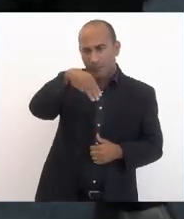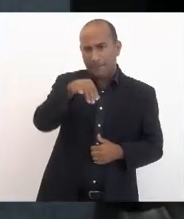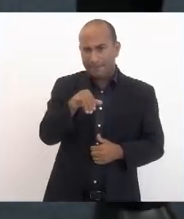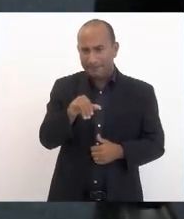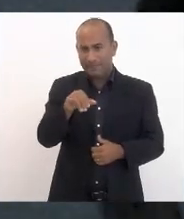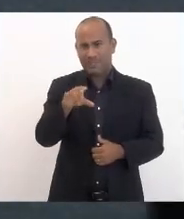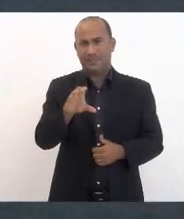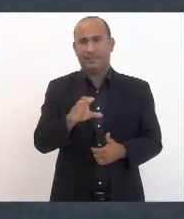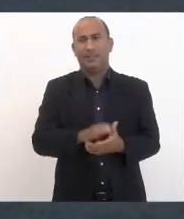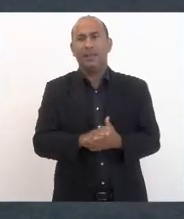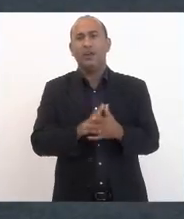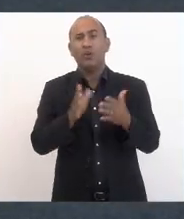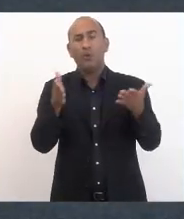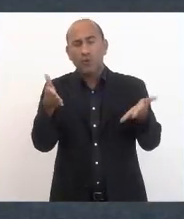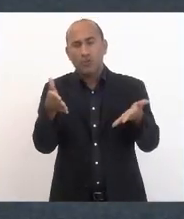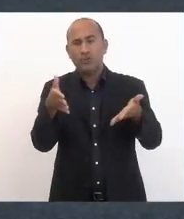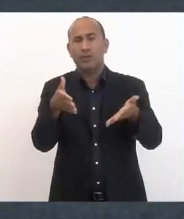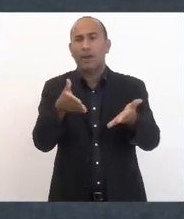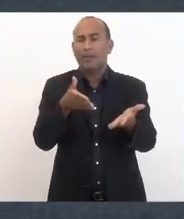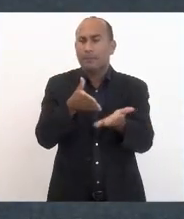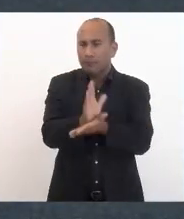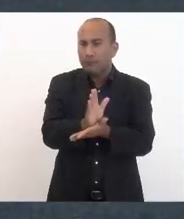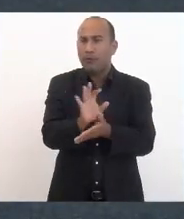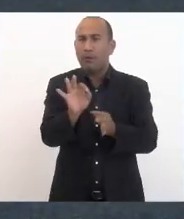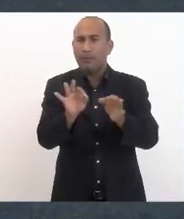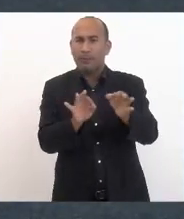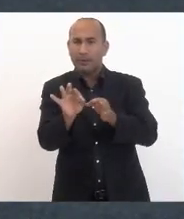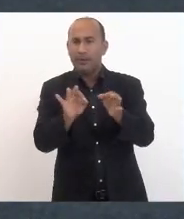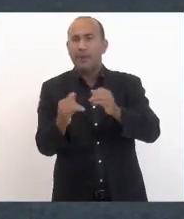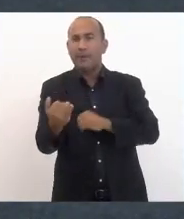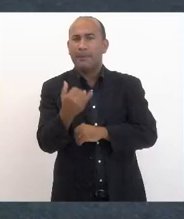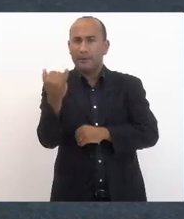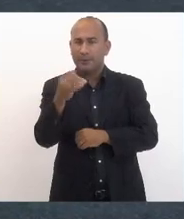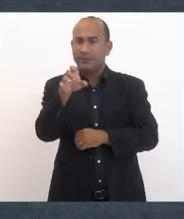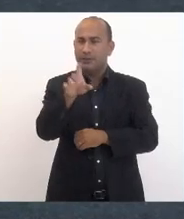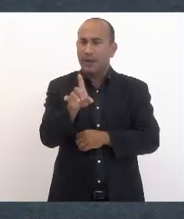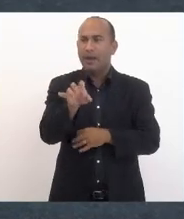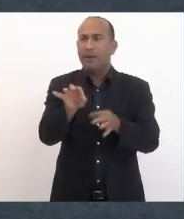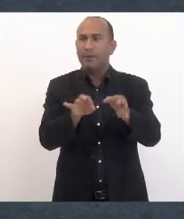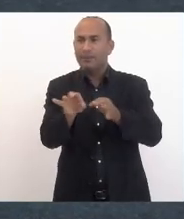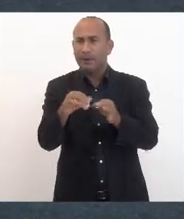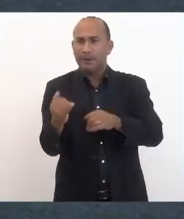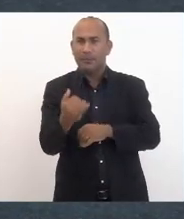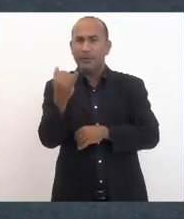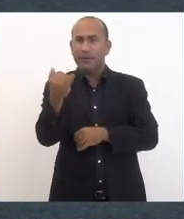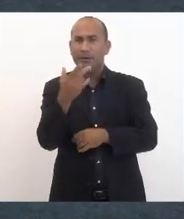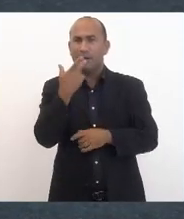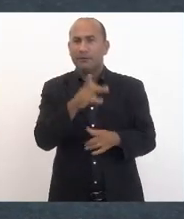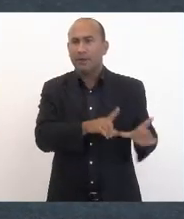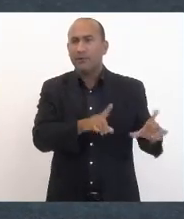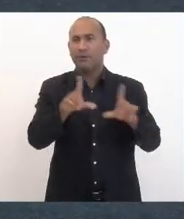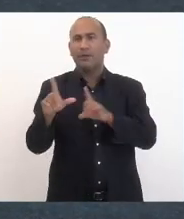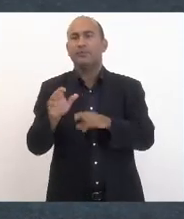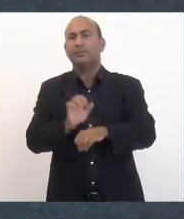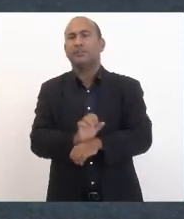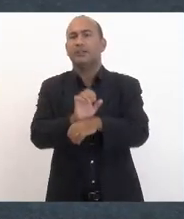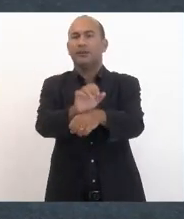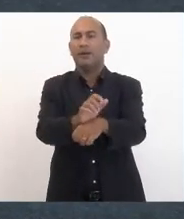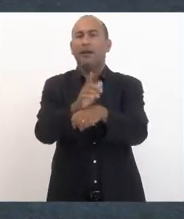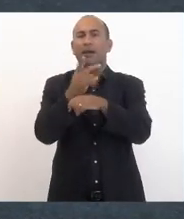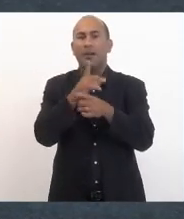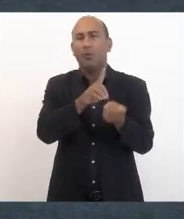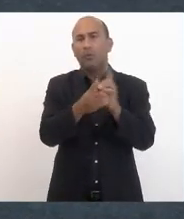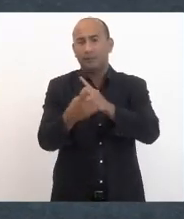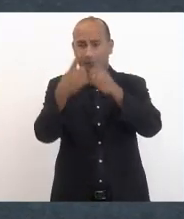Carlos Mink, que aprovou hoje um projeto muito importante, que é o projeto relacionado ao Programa Estadual de Combate à